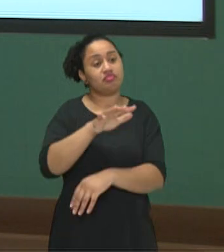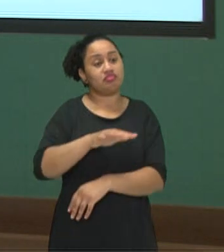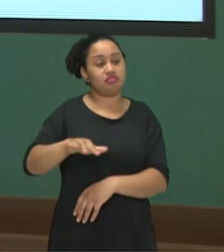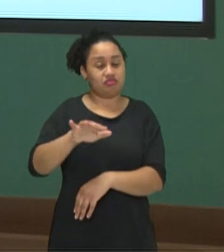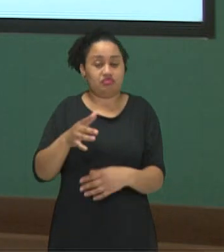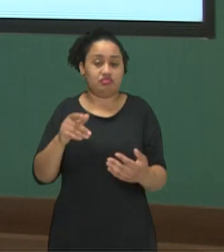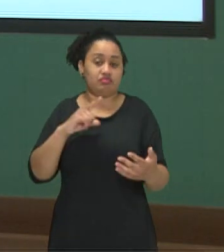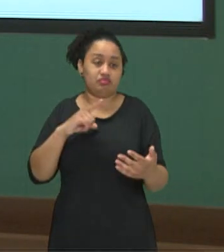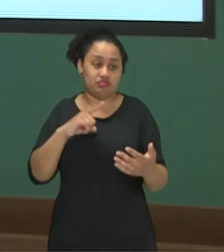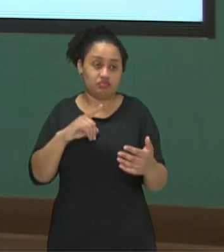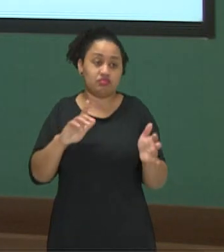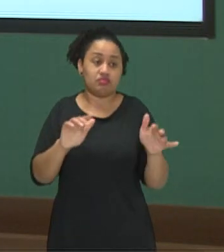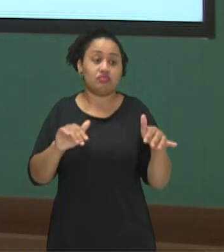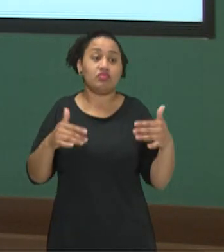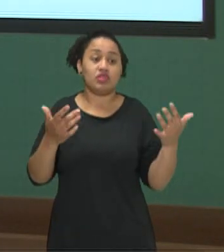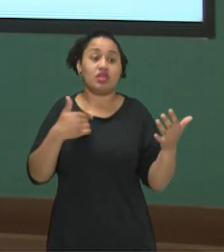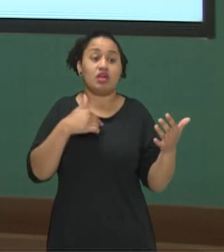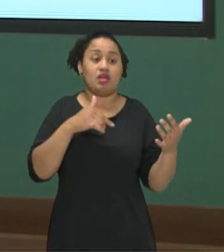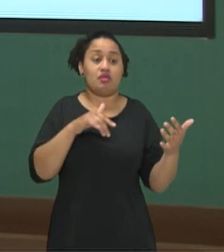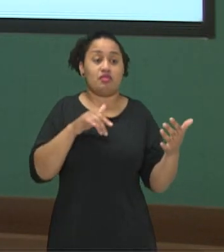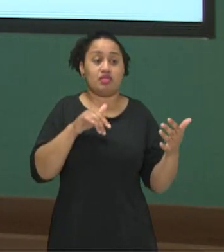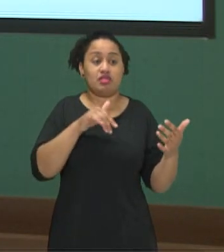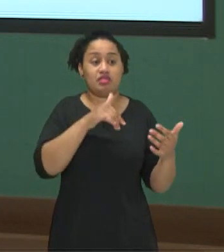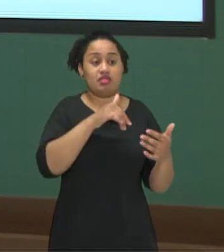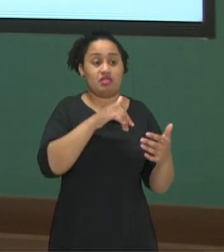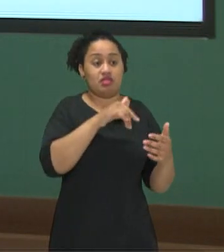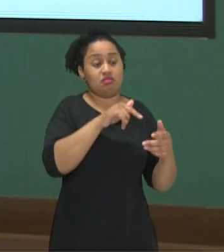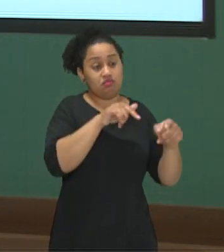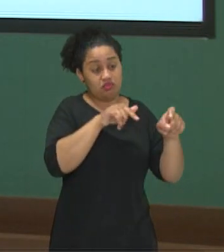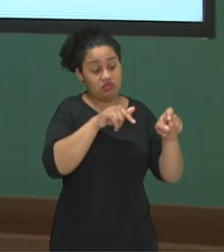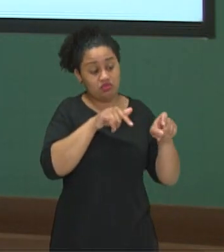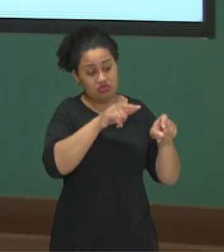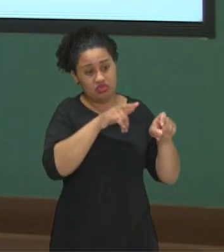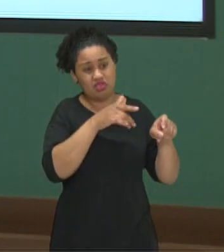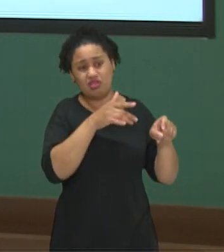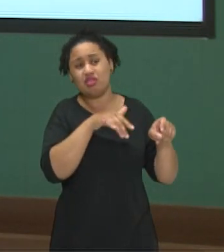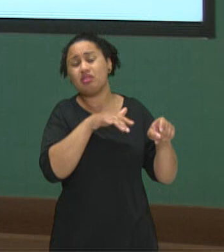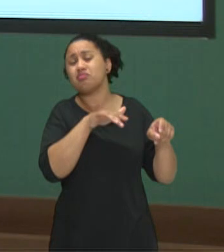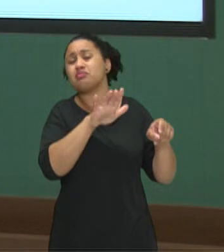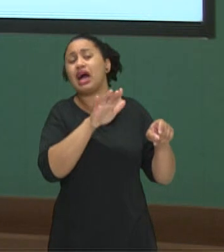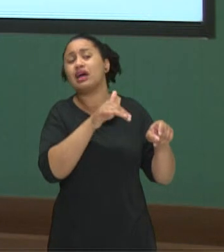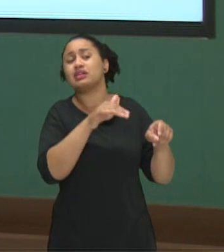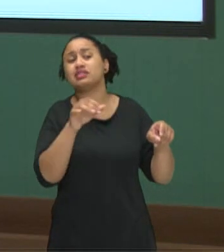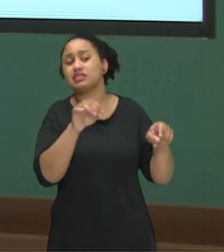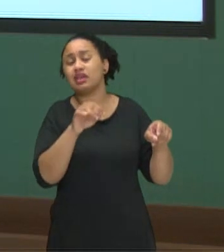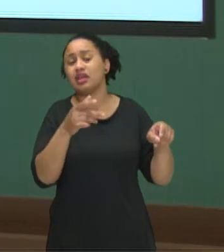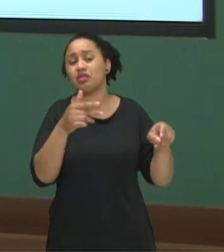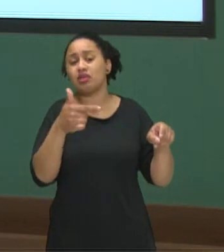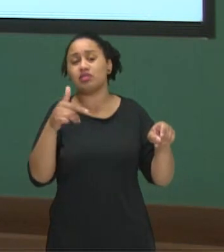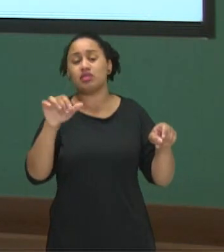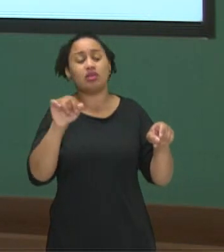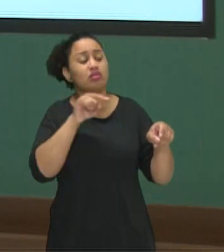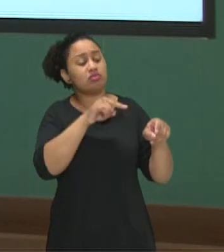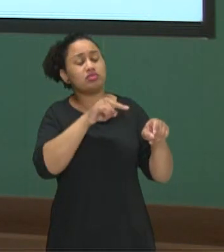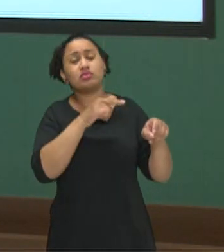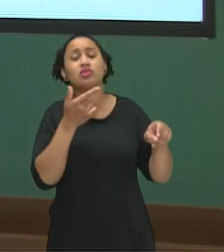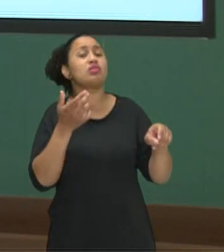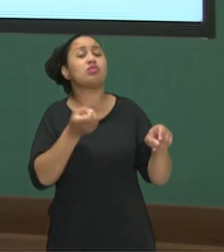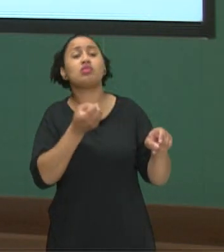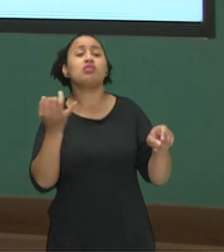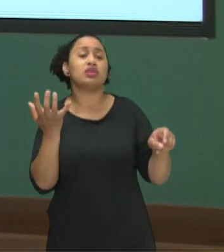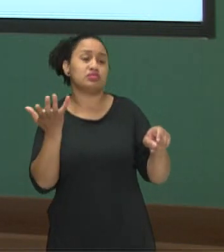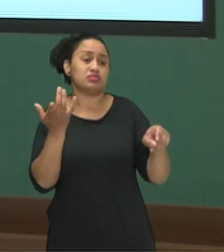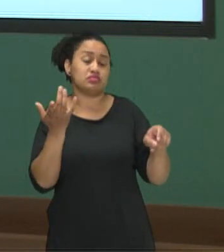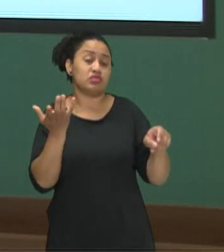problema. Quanto mais 100 é igual a 250? É isso que você precisa pensar para resolver